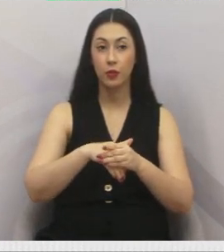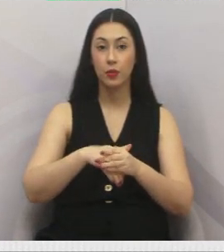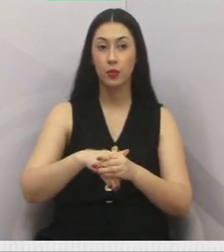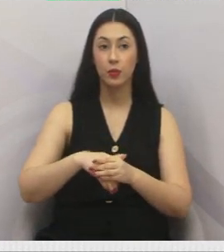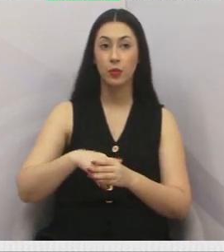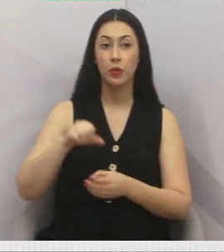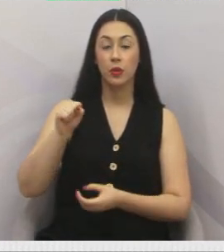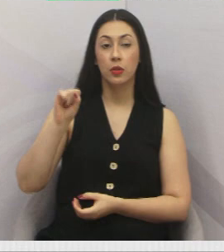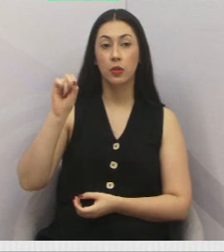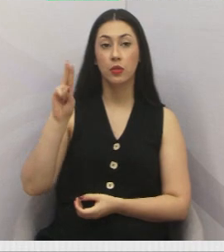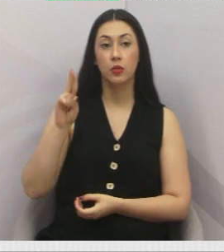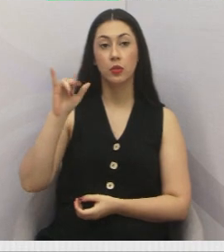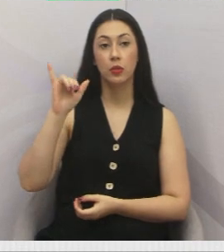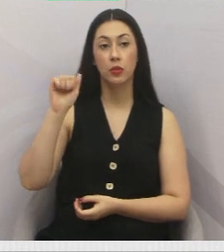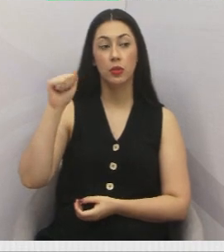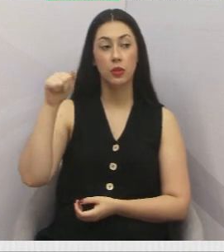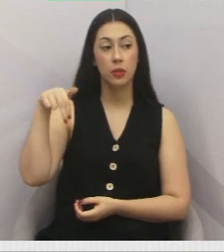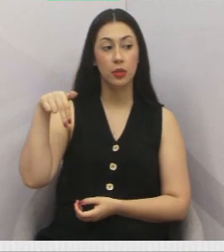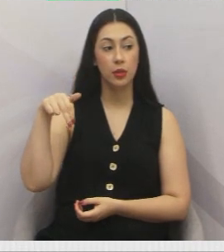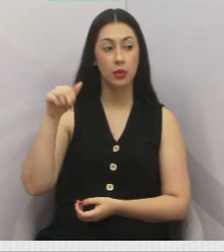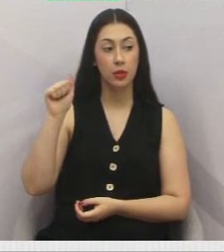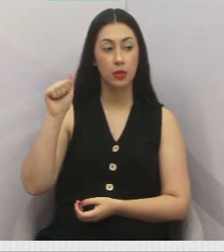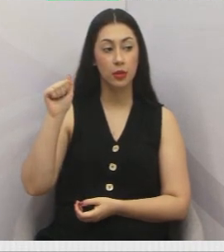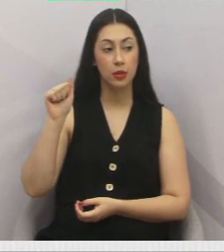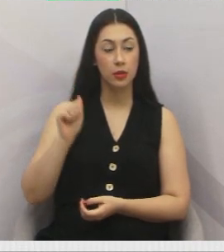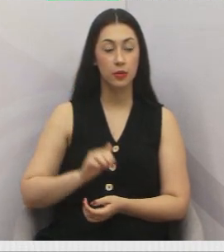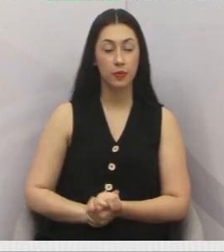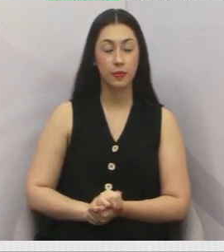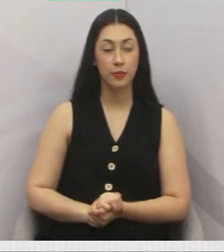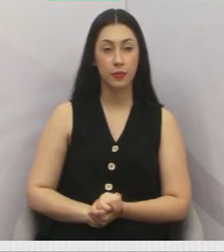Suinam, Suinam Instituto Socioambiental.